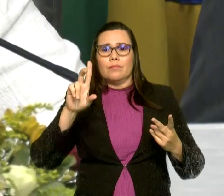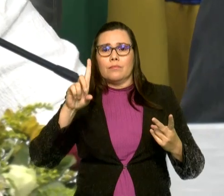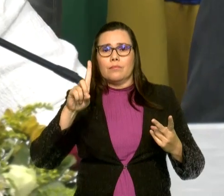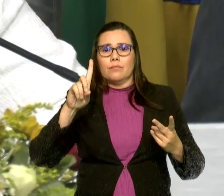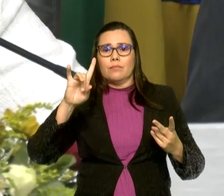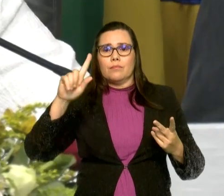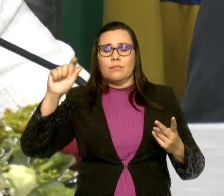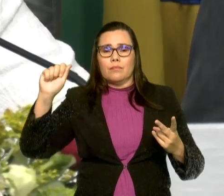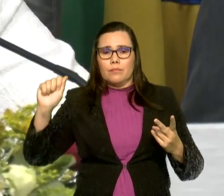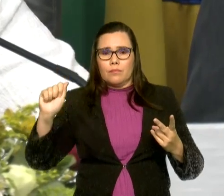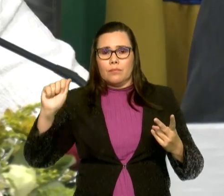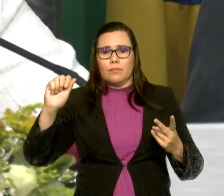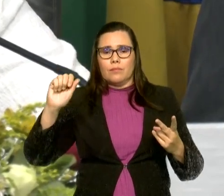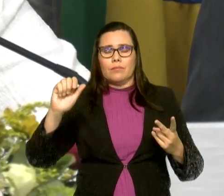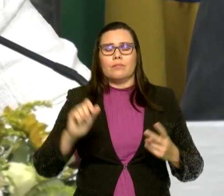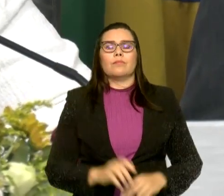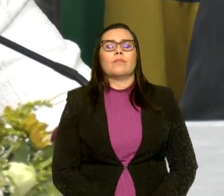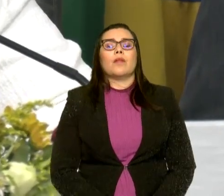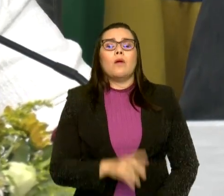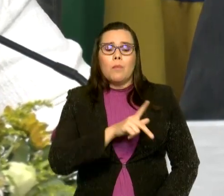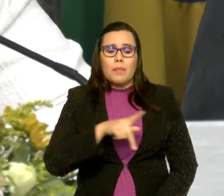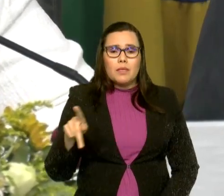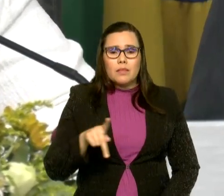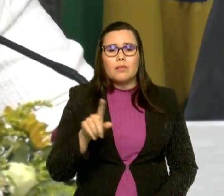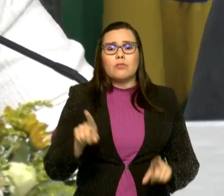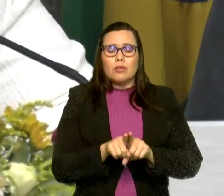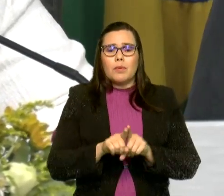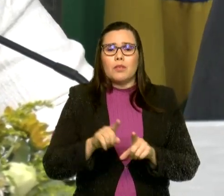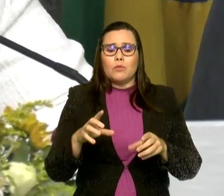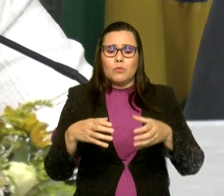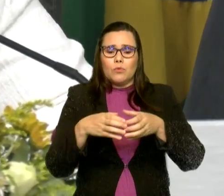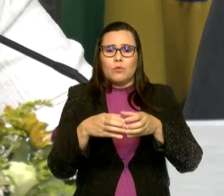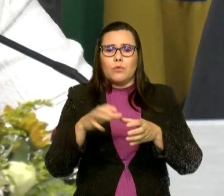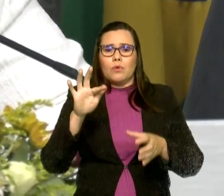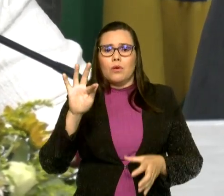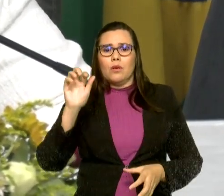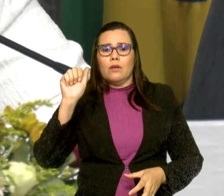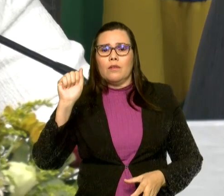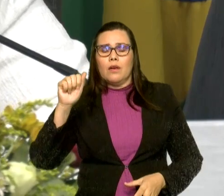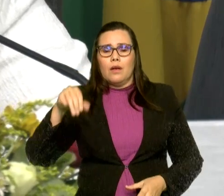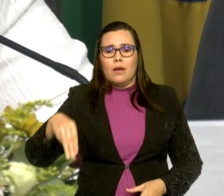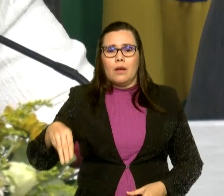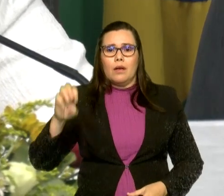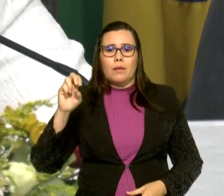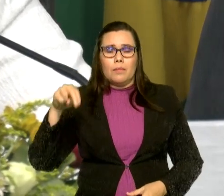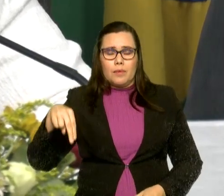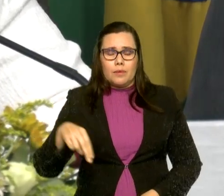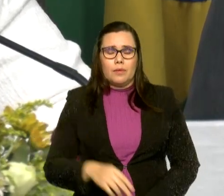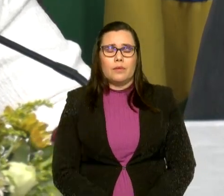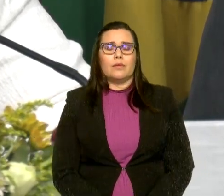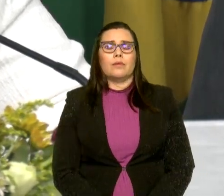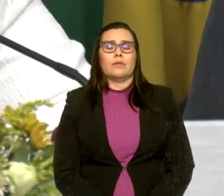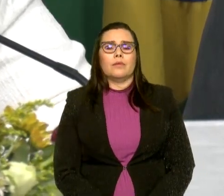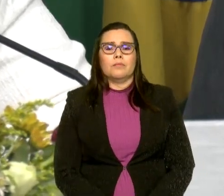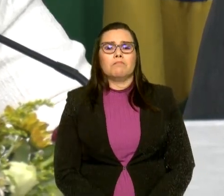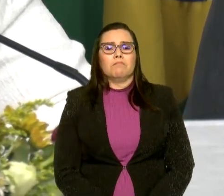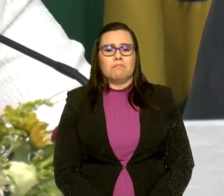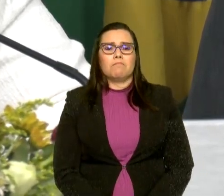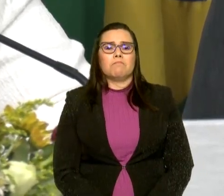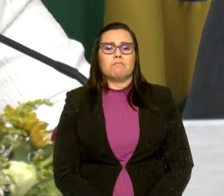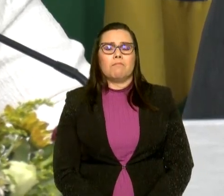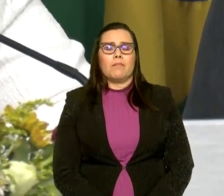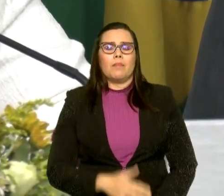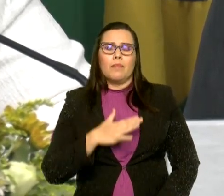Nosso presidente da FAMEM, meu amigo, brilhante prefeito, que vem fazendo um excelente trabalho à frente